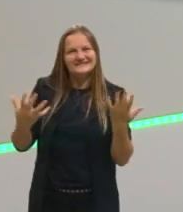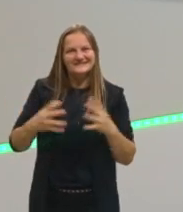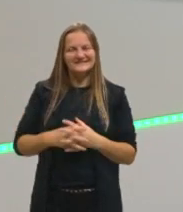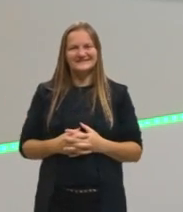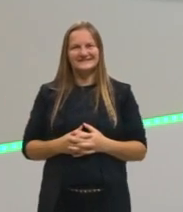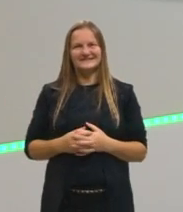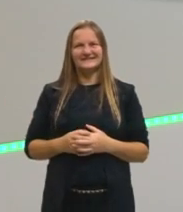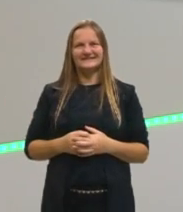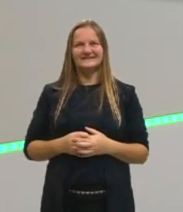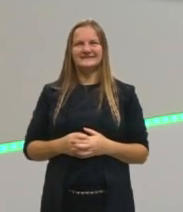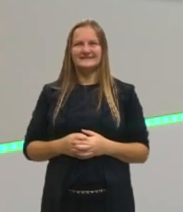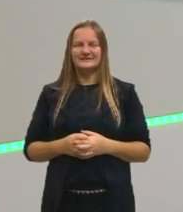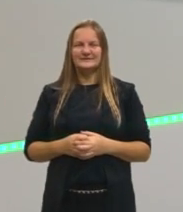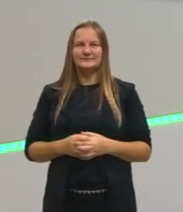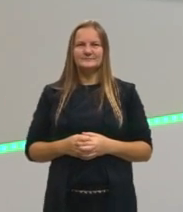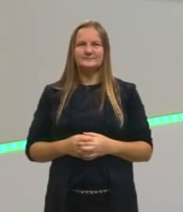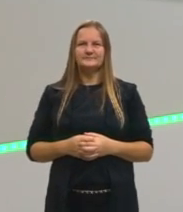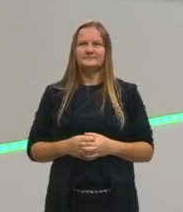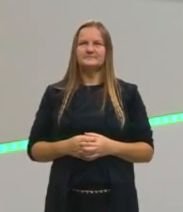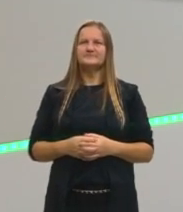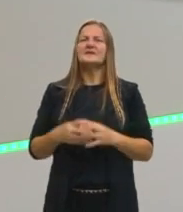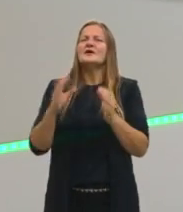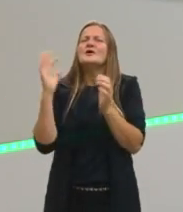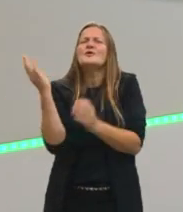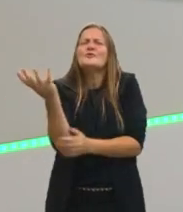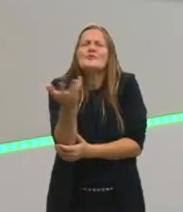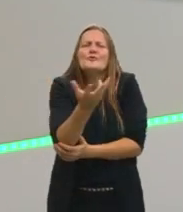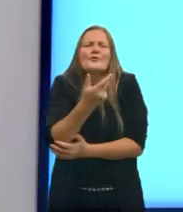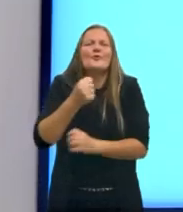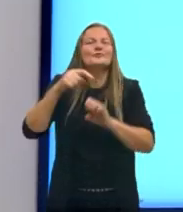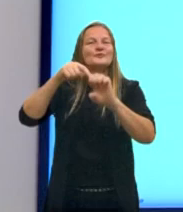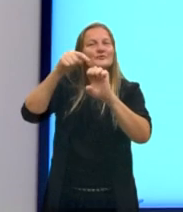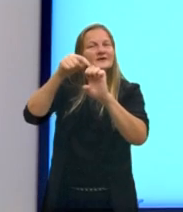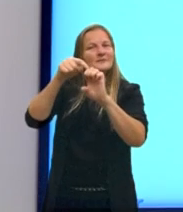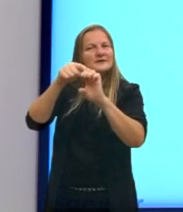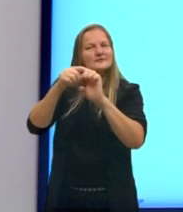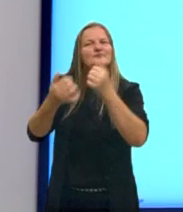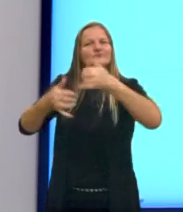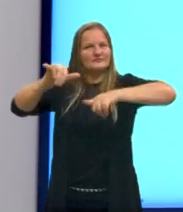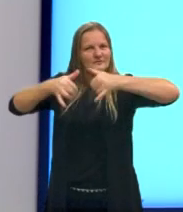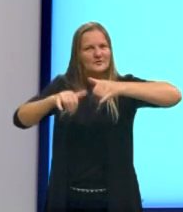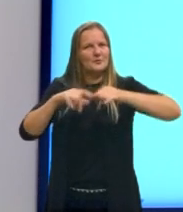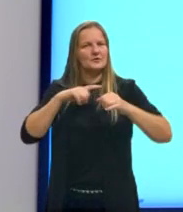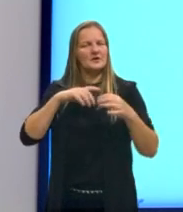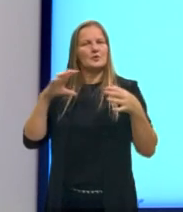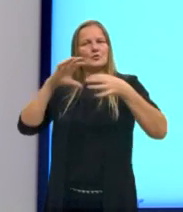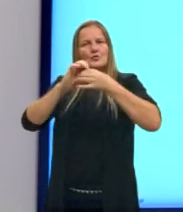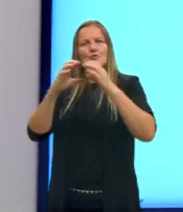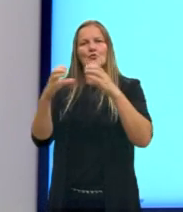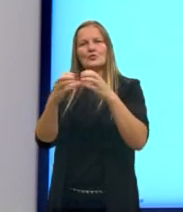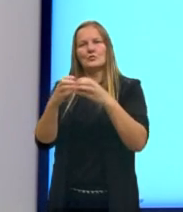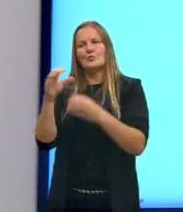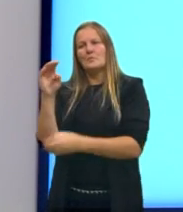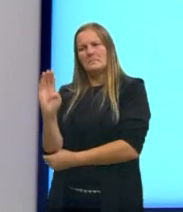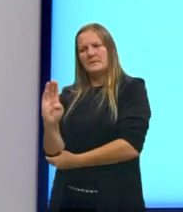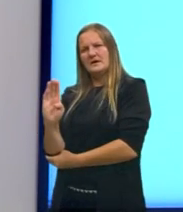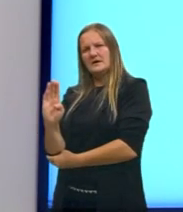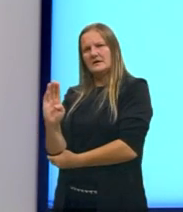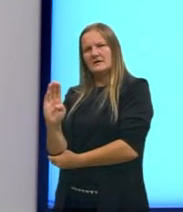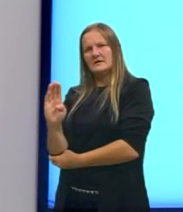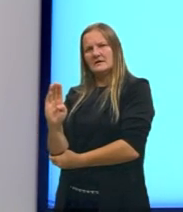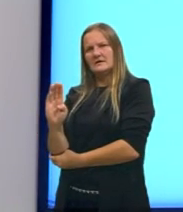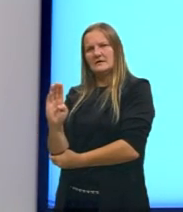né a todos os elementos representativos pertencem ao grupo B da Tabela